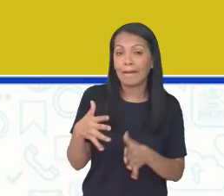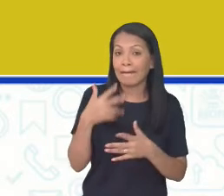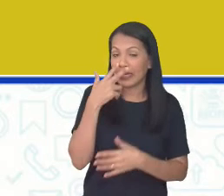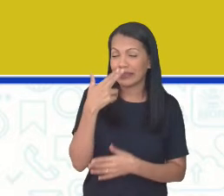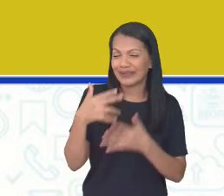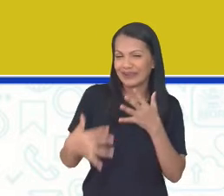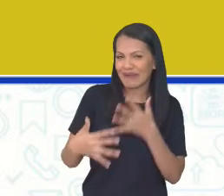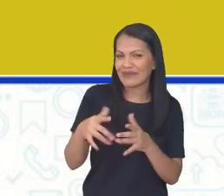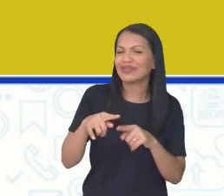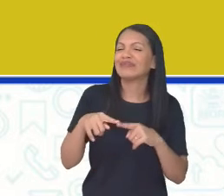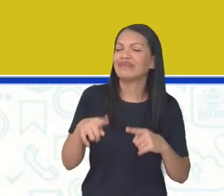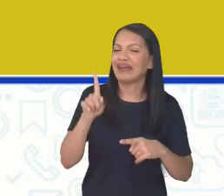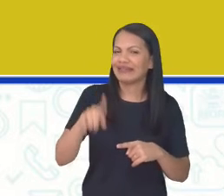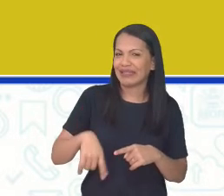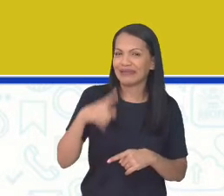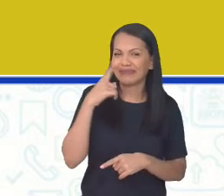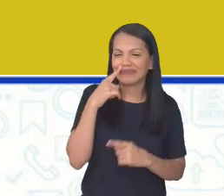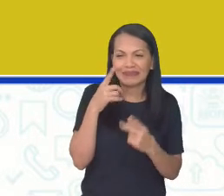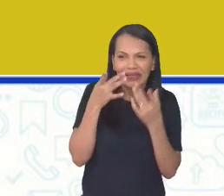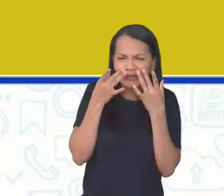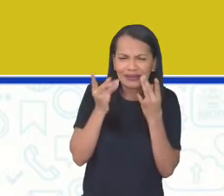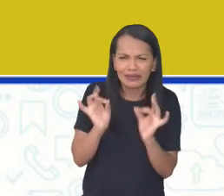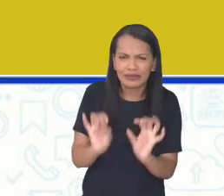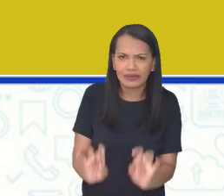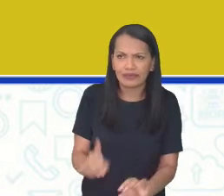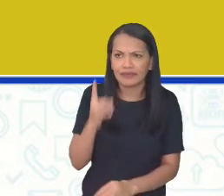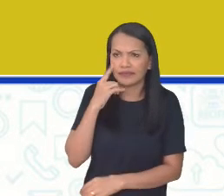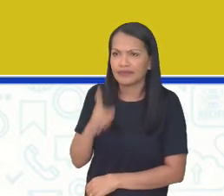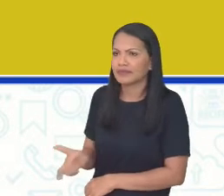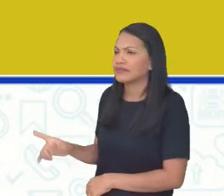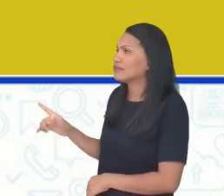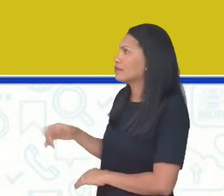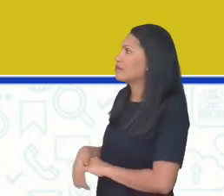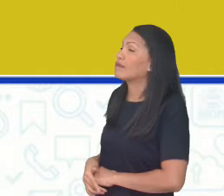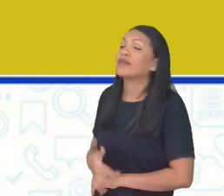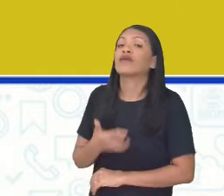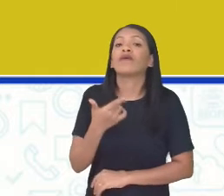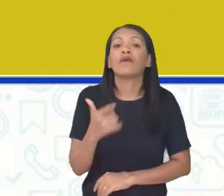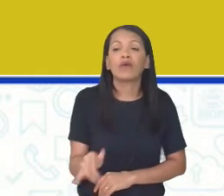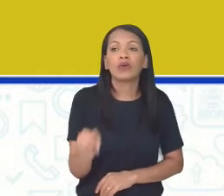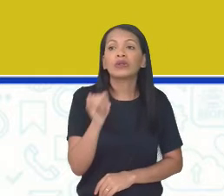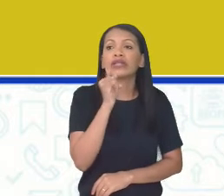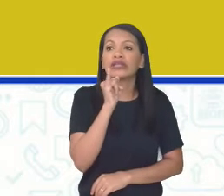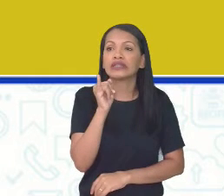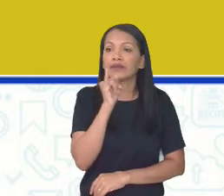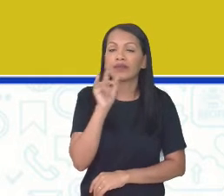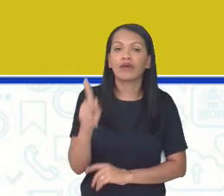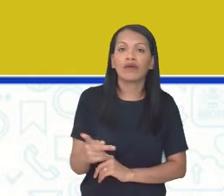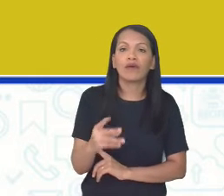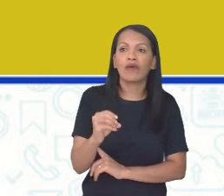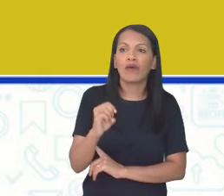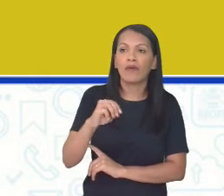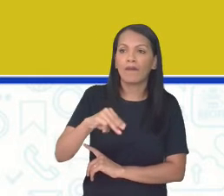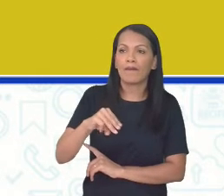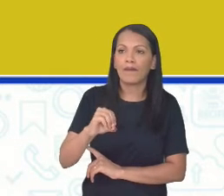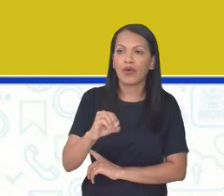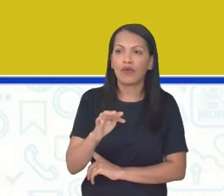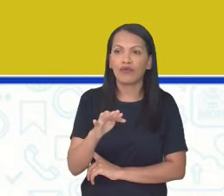Outro exemplo aí, não é? De homófonos, não é? Caçar, perseguir a caça. E caçar, anular ou